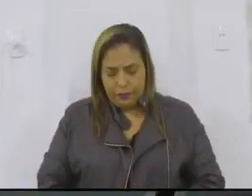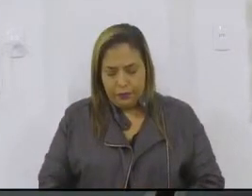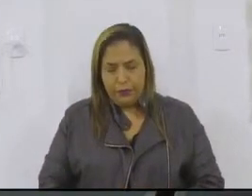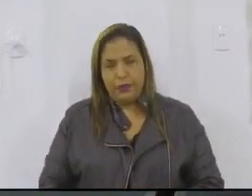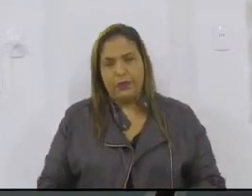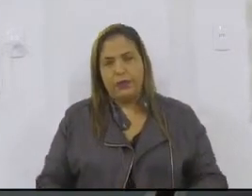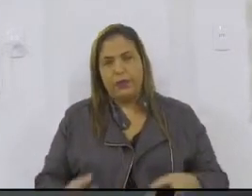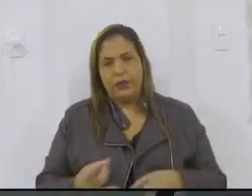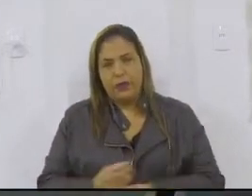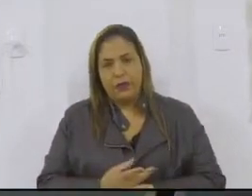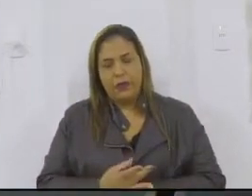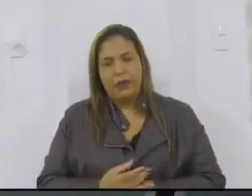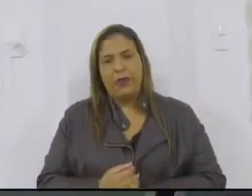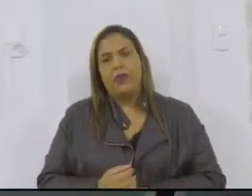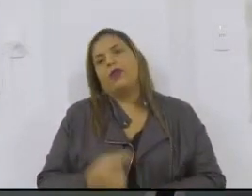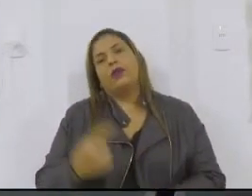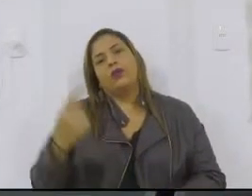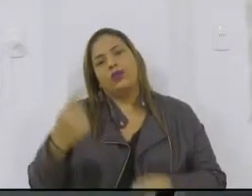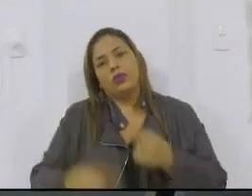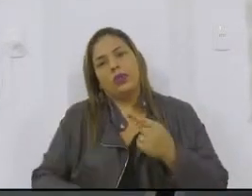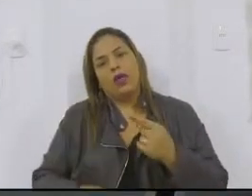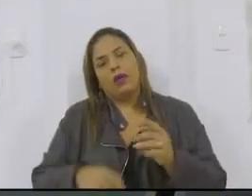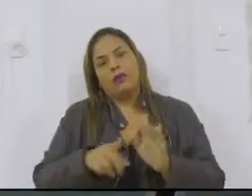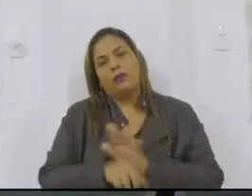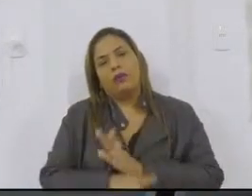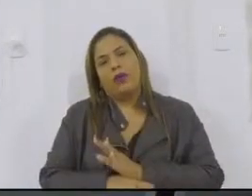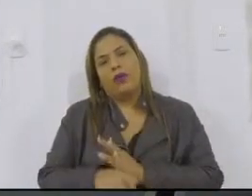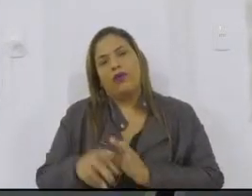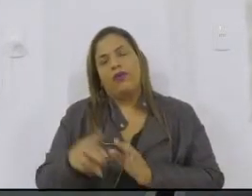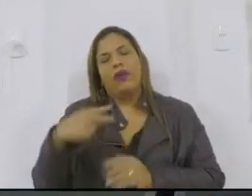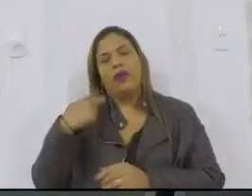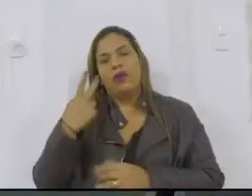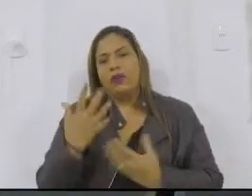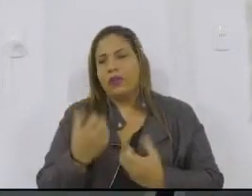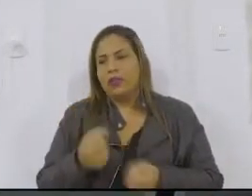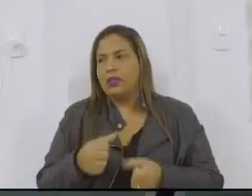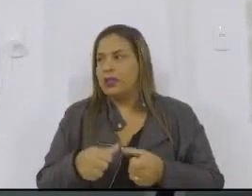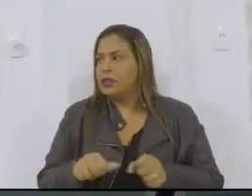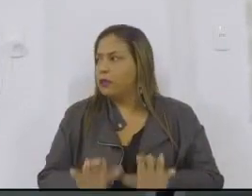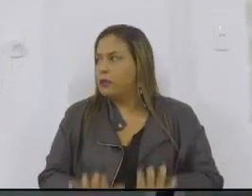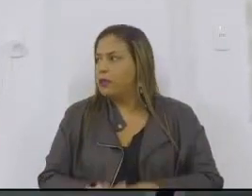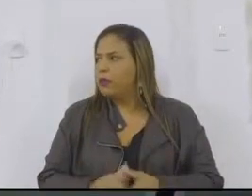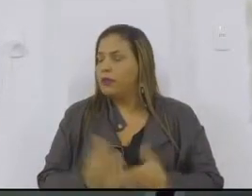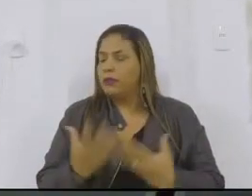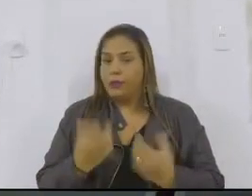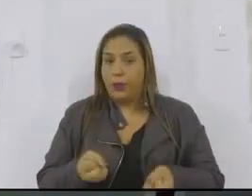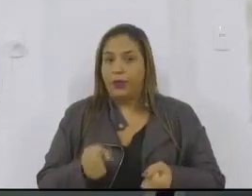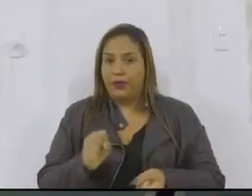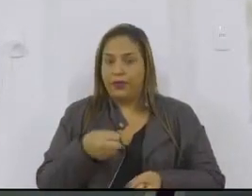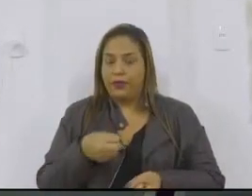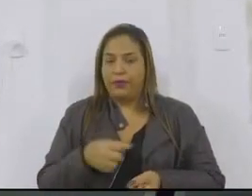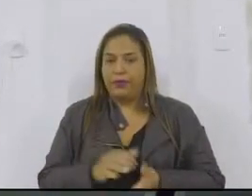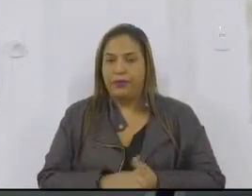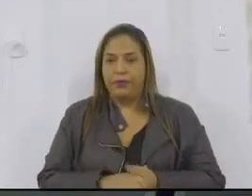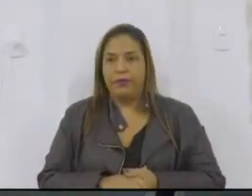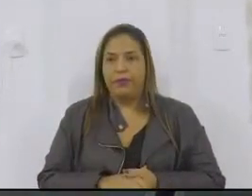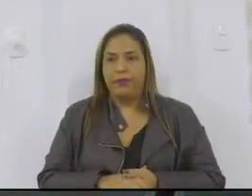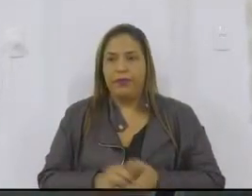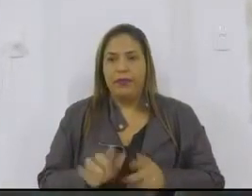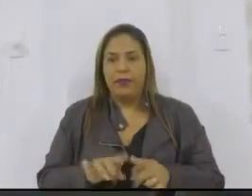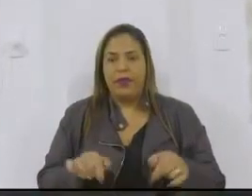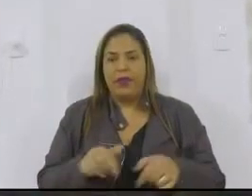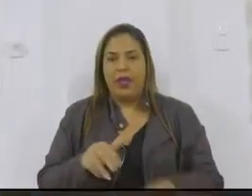Em discussão, em votação, os vereadores que aprovam, permaneça como se encontram. Aprovado. Do gabinete do vereador